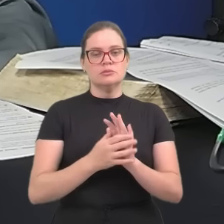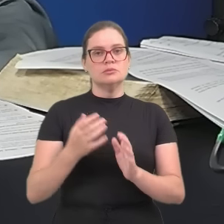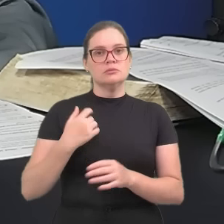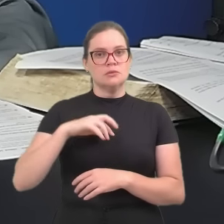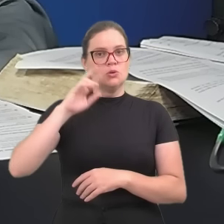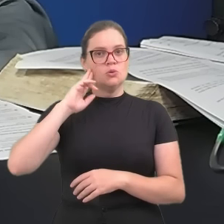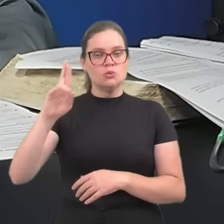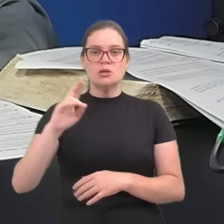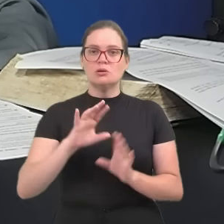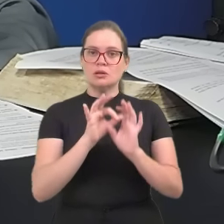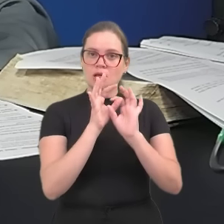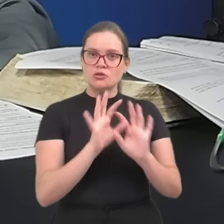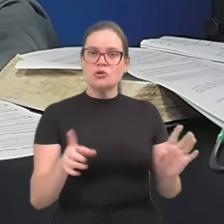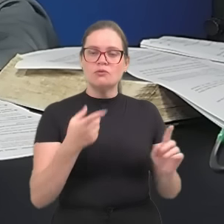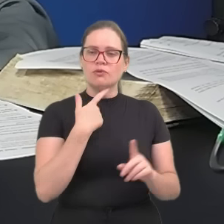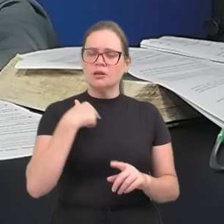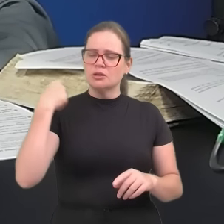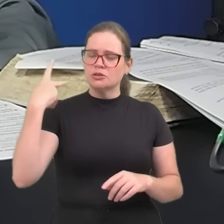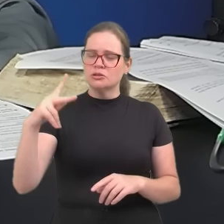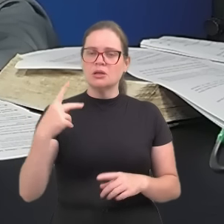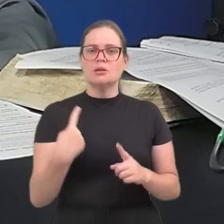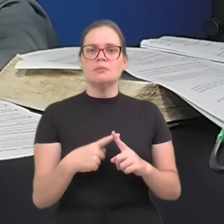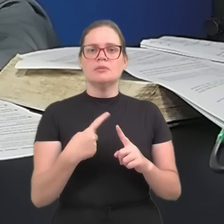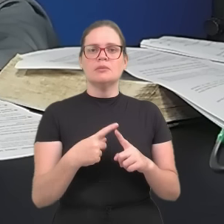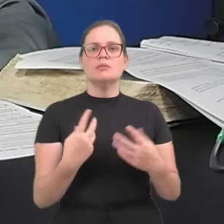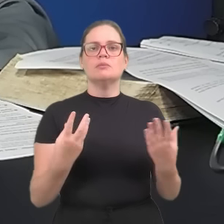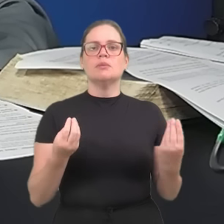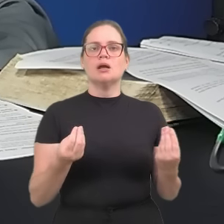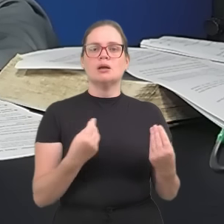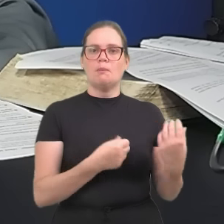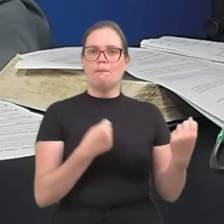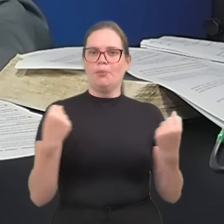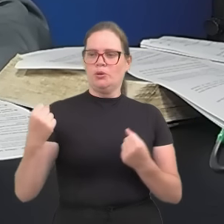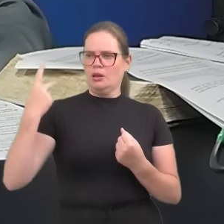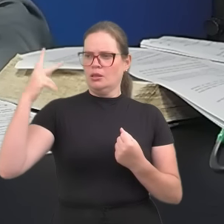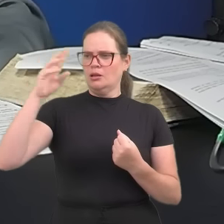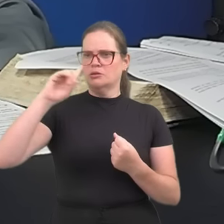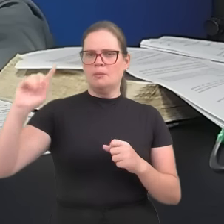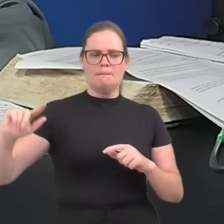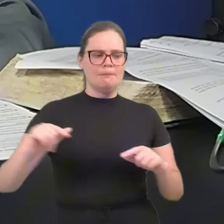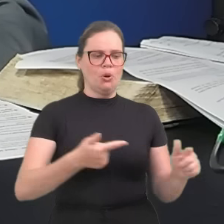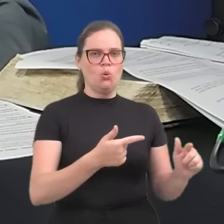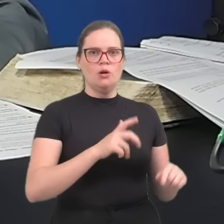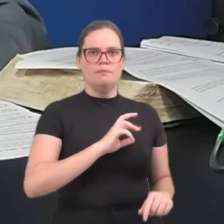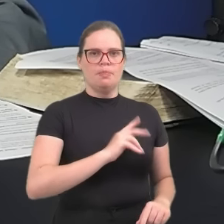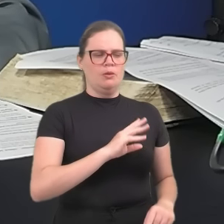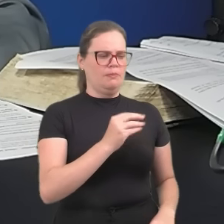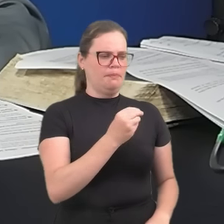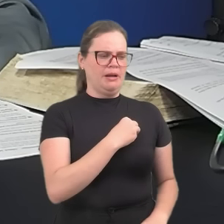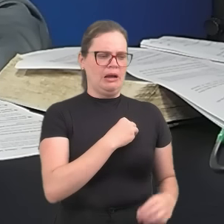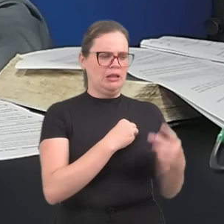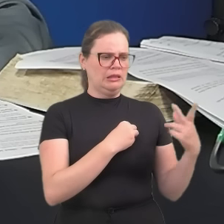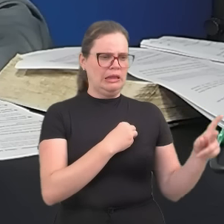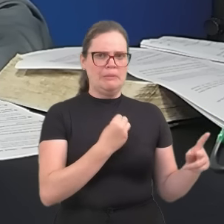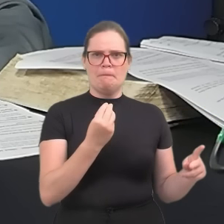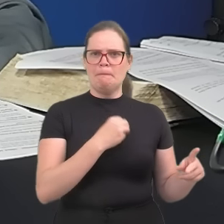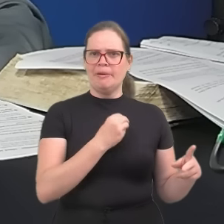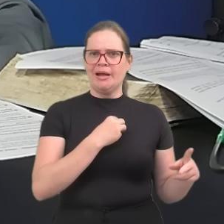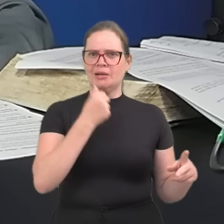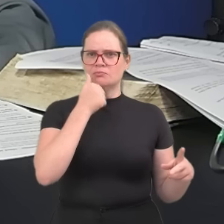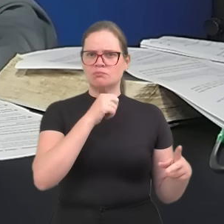aquilo acontecesse para que a obra dele manifestasse, o poder dele manifestasse. Glória a Deus. Não era pecado de ninguém, nem do pai, nem deles, não